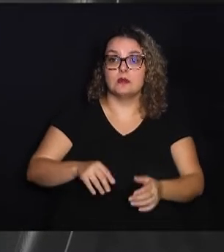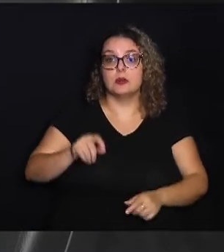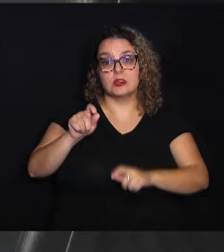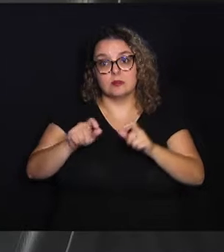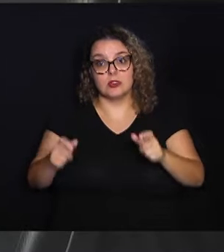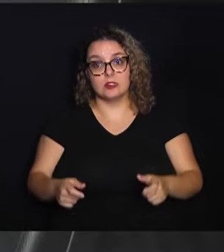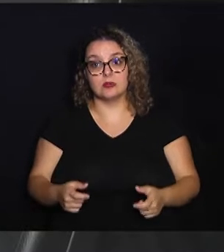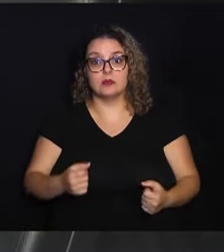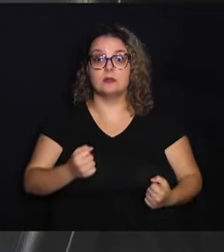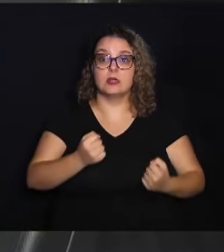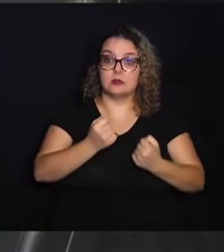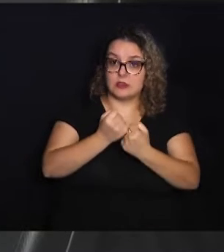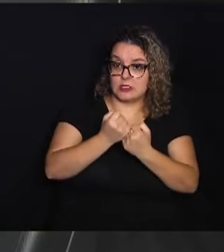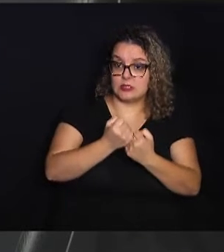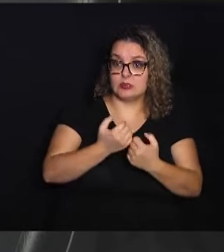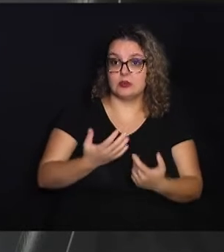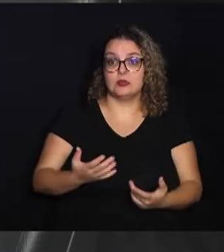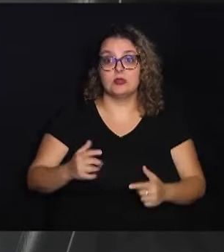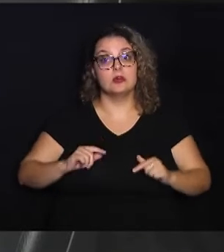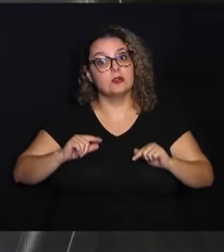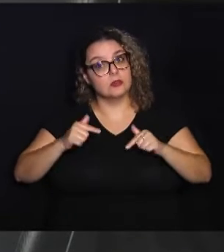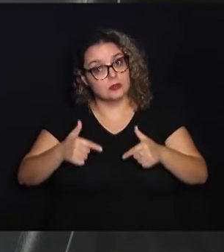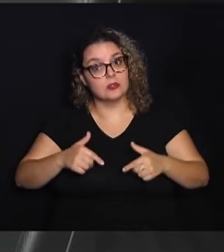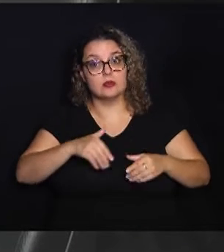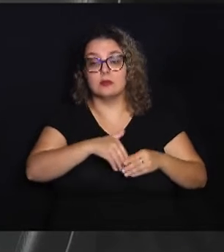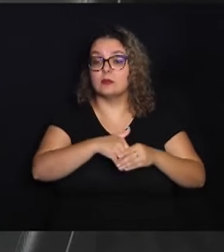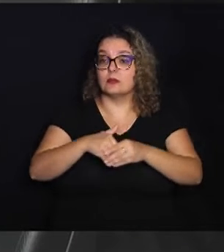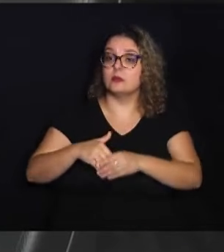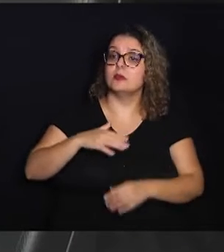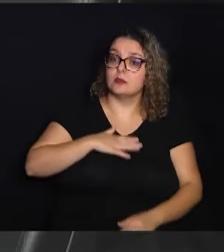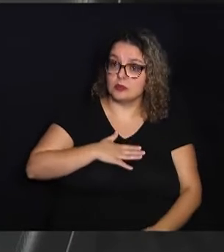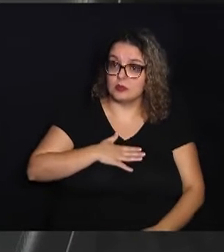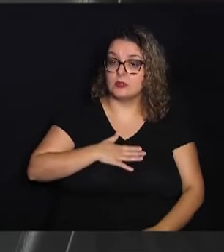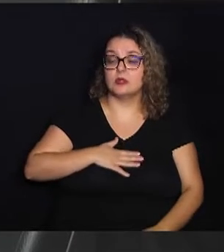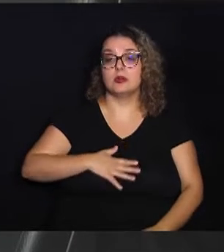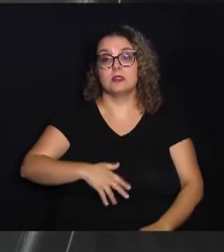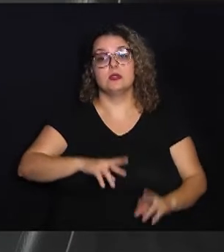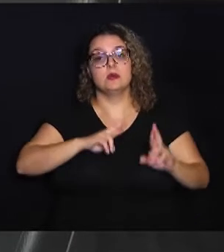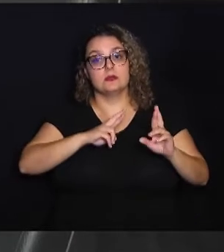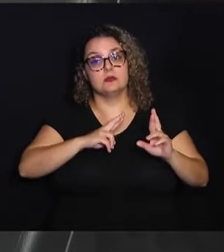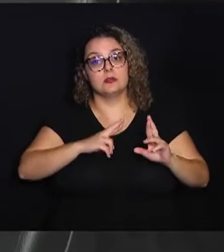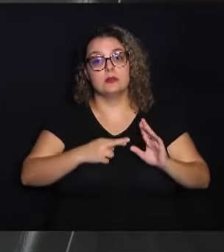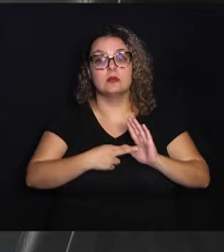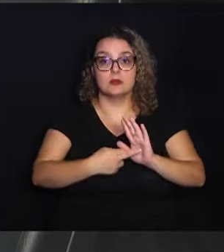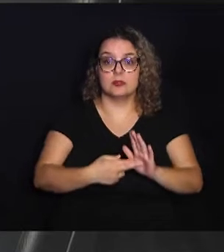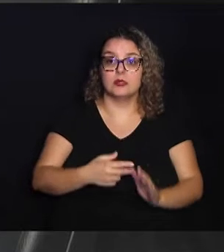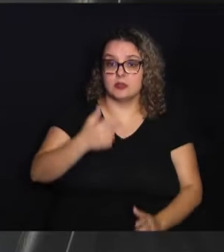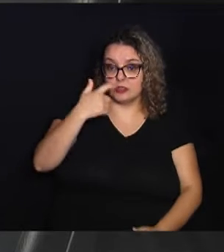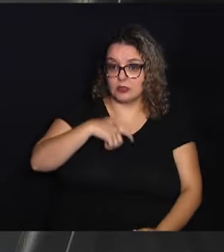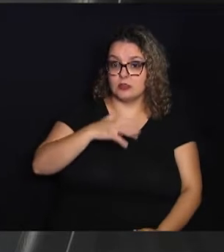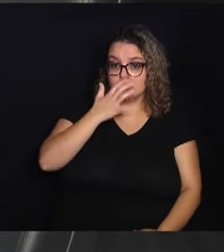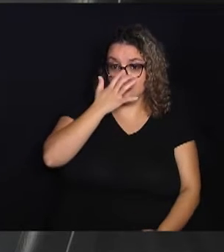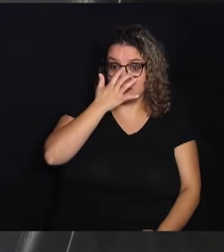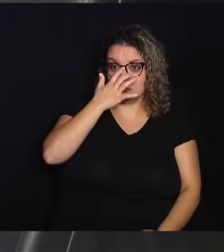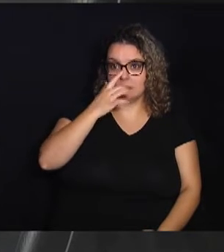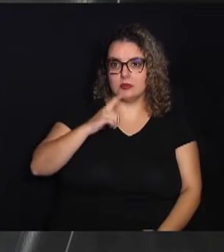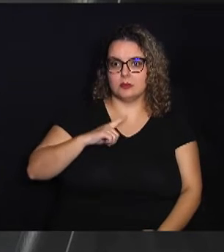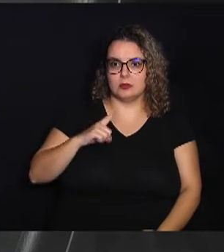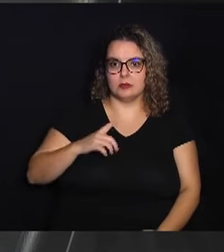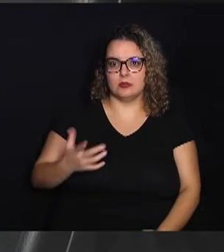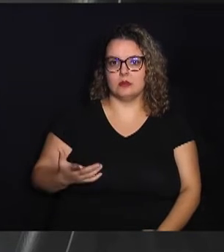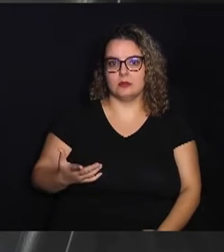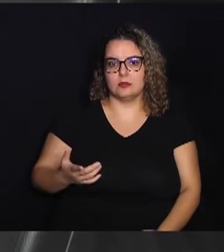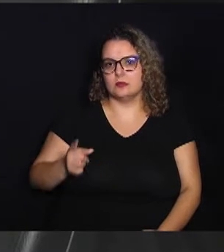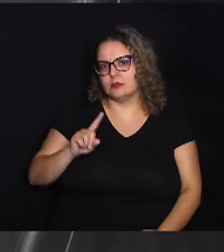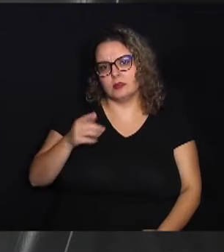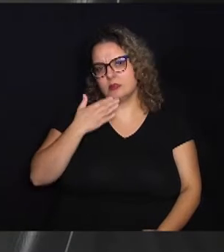que me apoiam, as pessoas que votaram em mim e que esperavam realmente uma representação, eu tinha que ser, não o